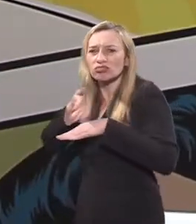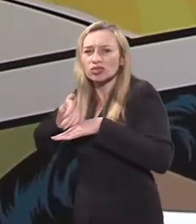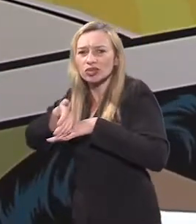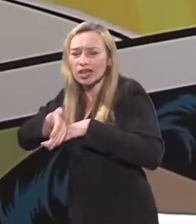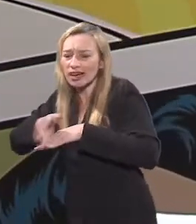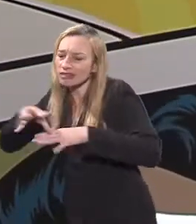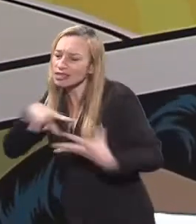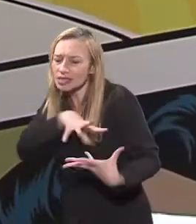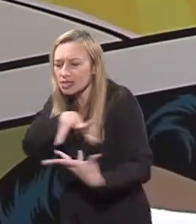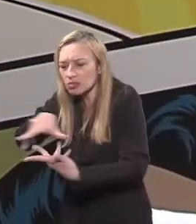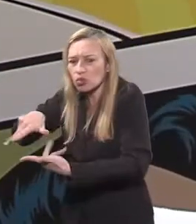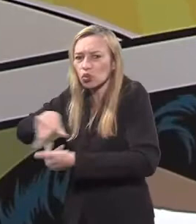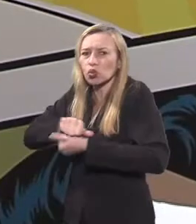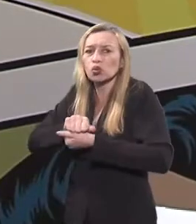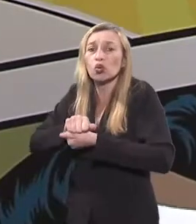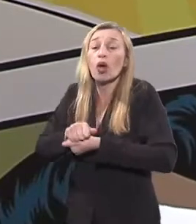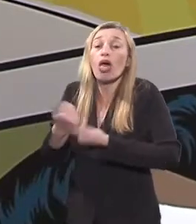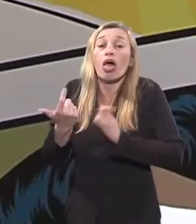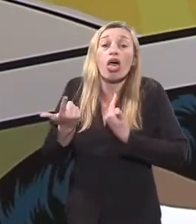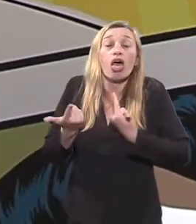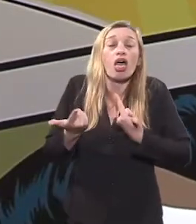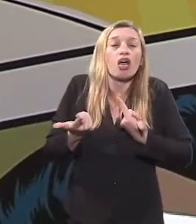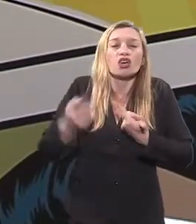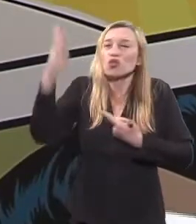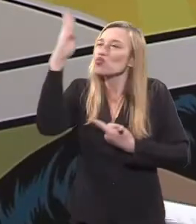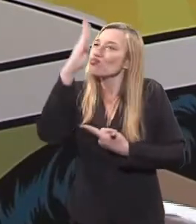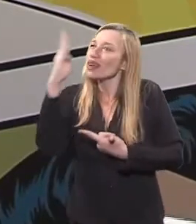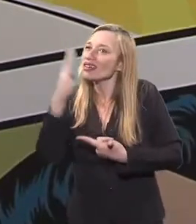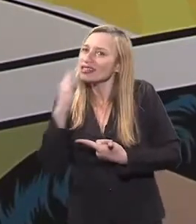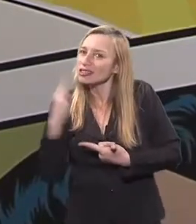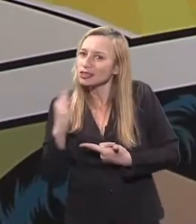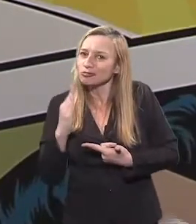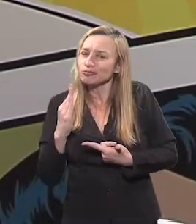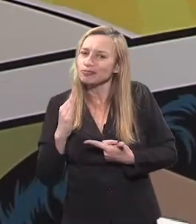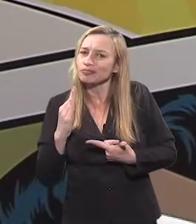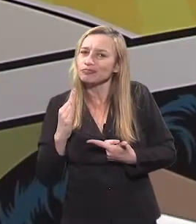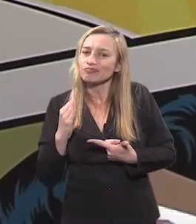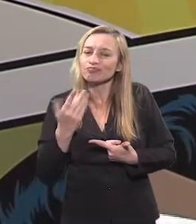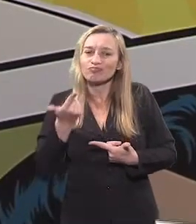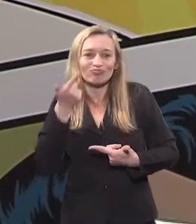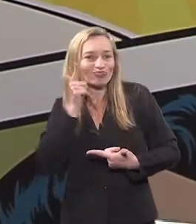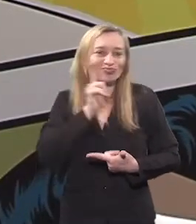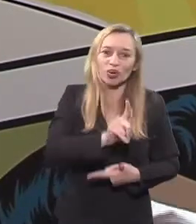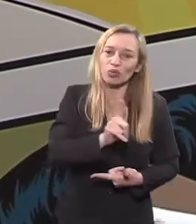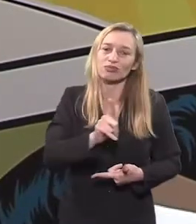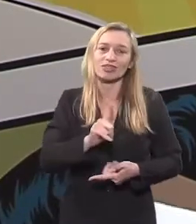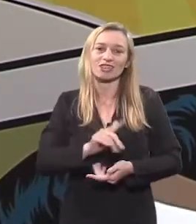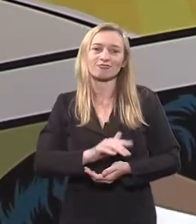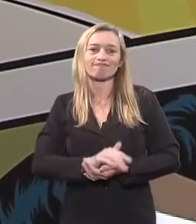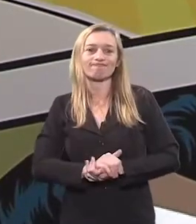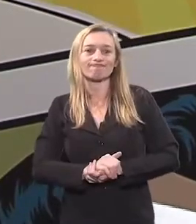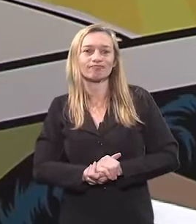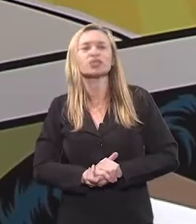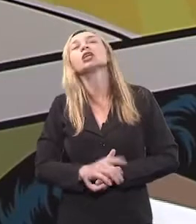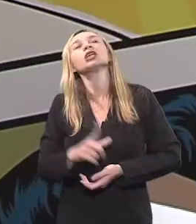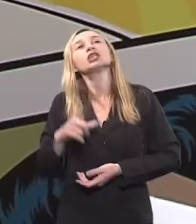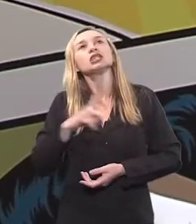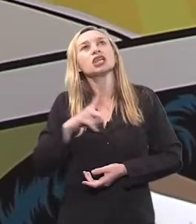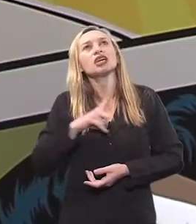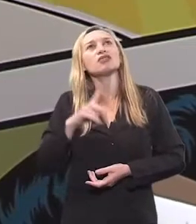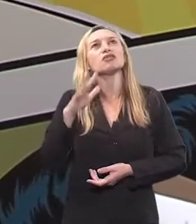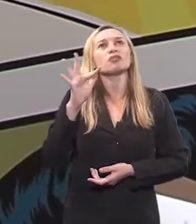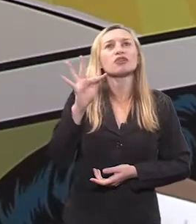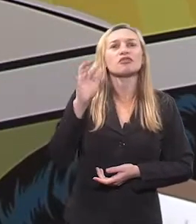penetrar nesse mundo que o Brasil não concebe. Houve